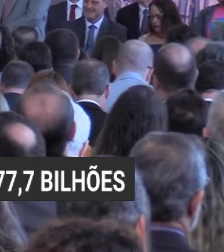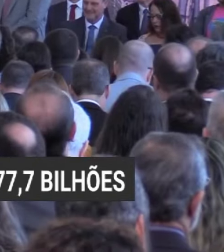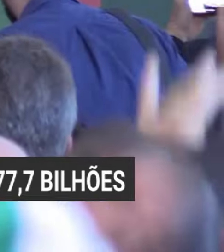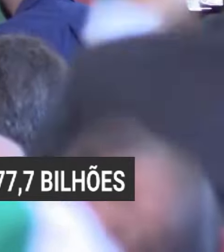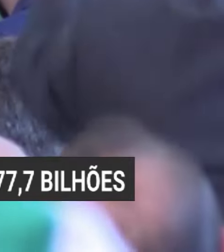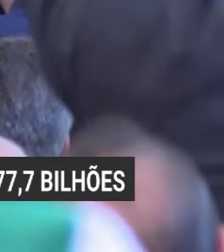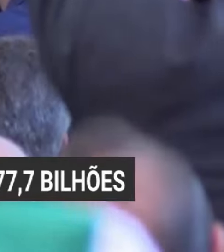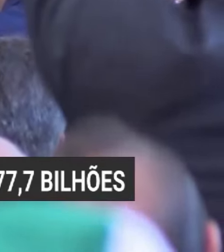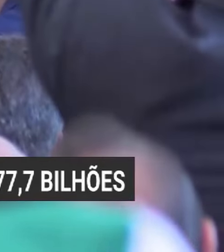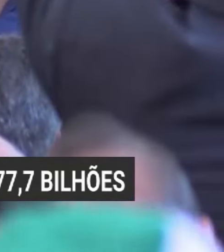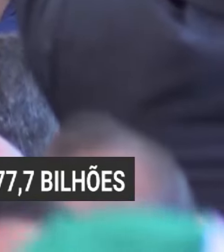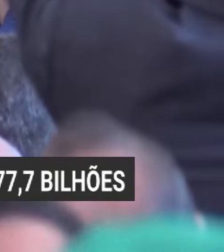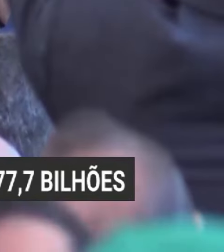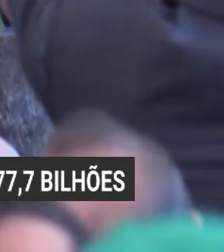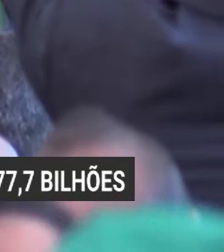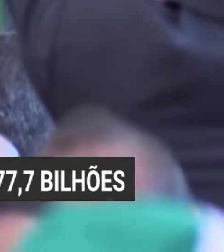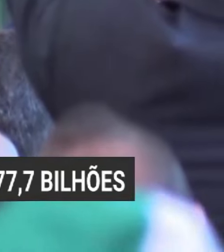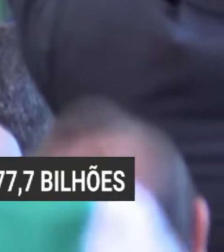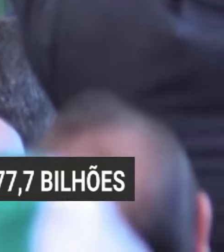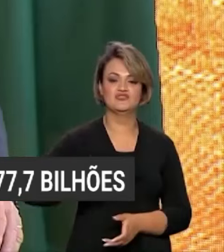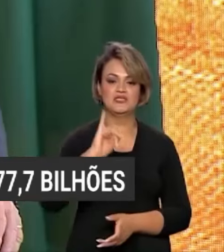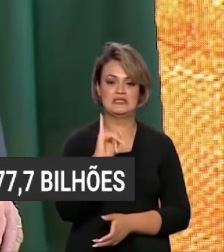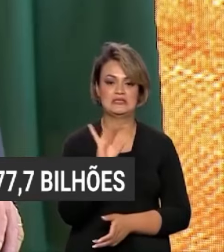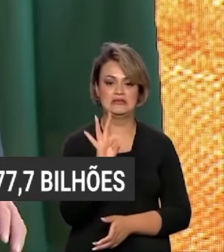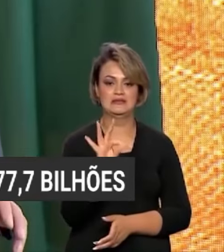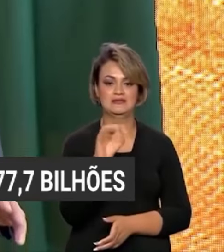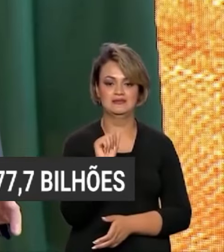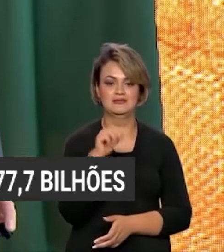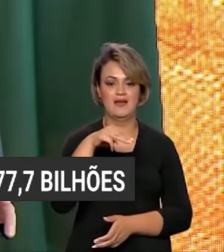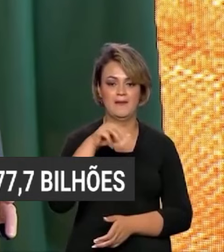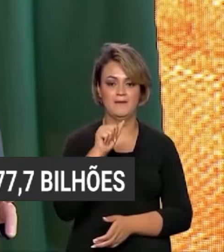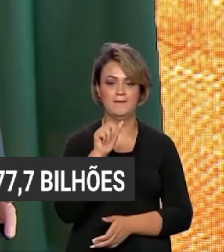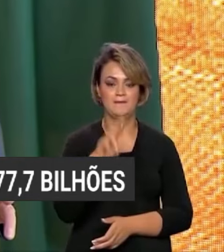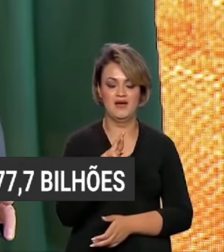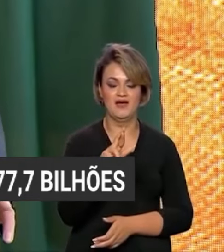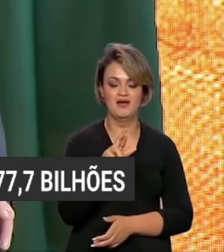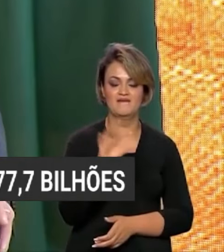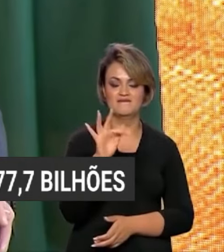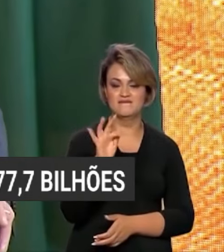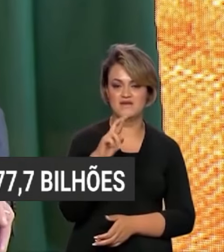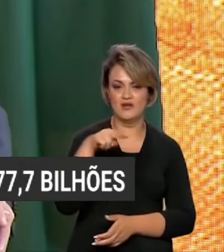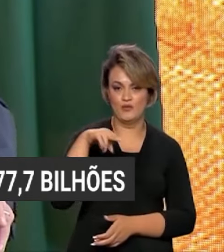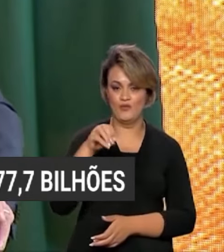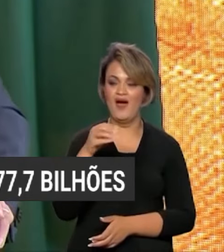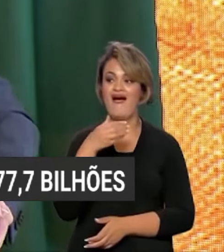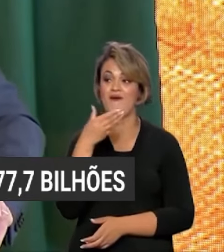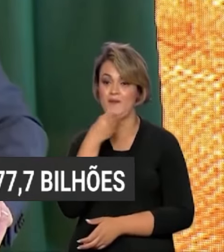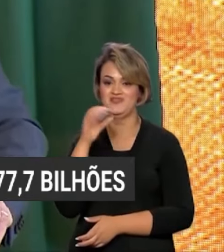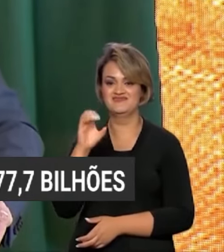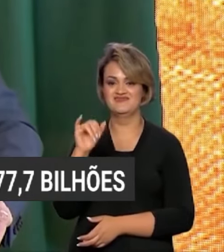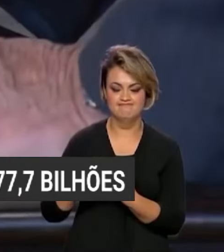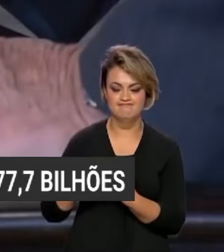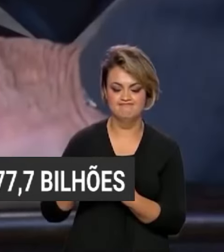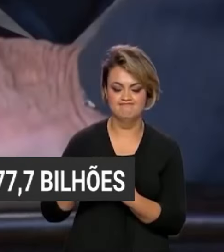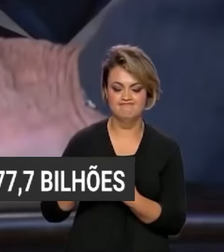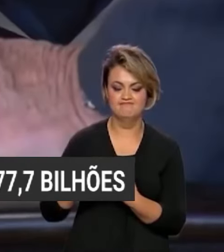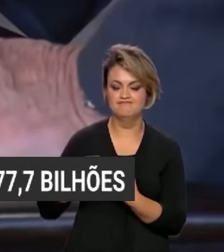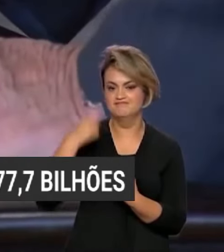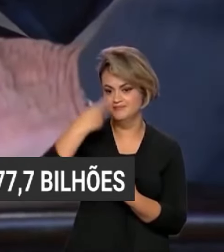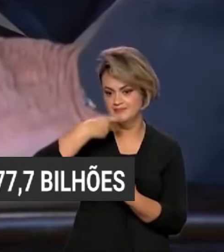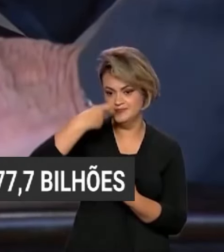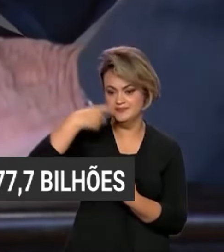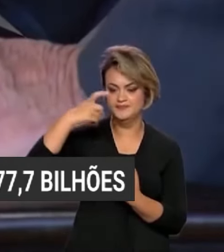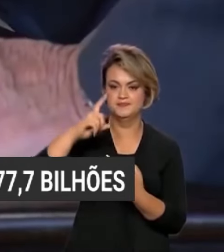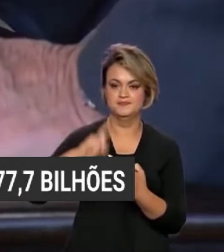melhorar a relação com o setor agropecuário em seu discurso o presidente Lula destacou o trabalho conjunto entre os